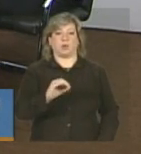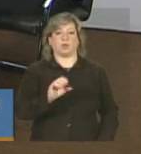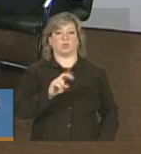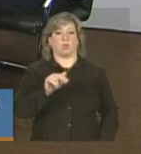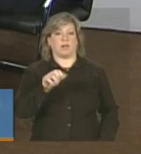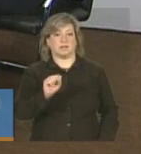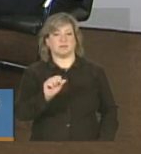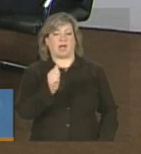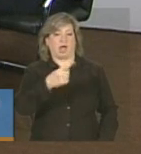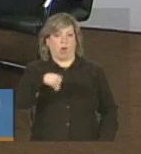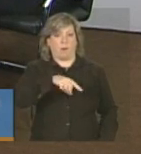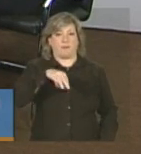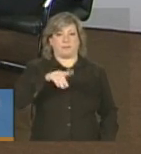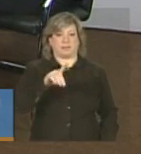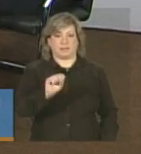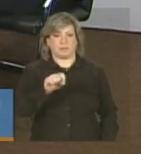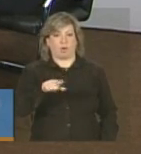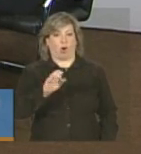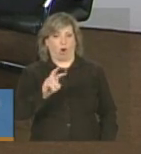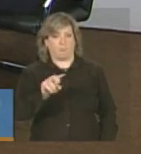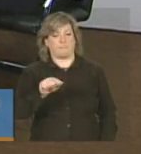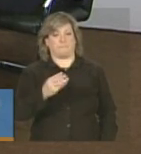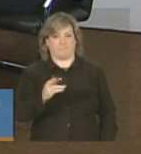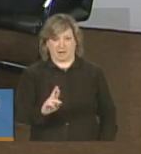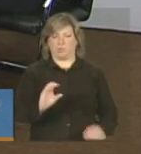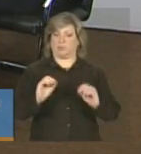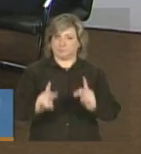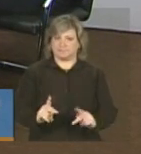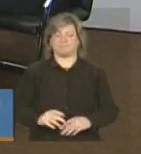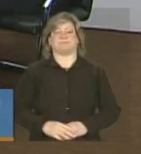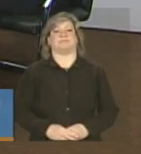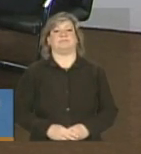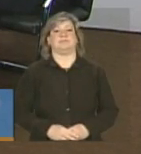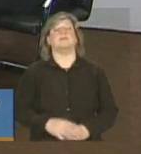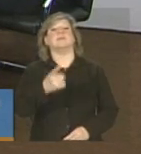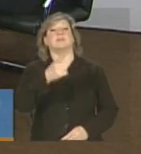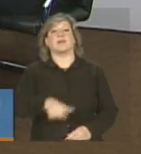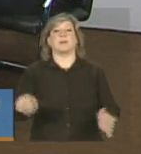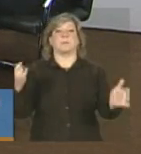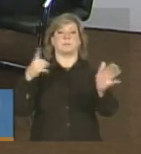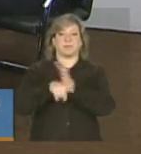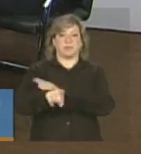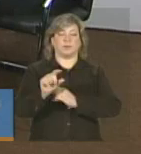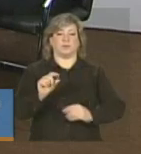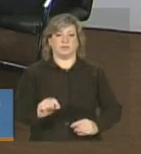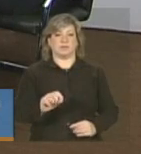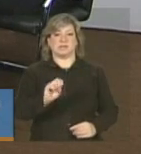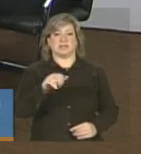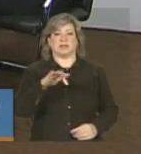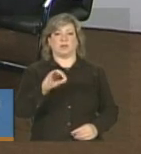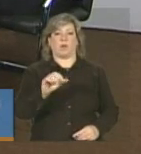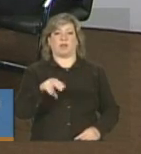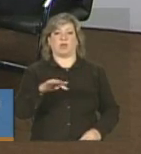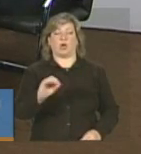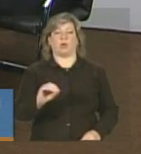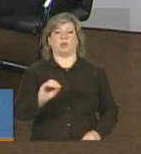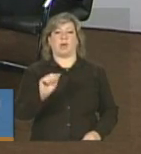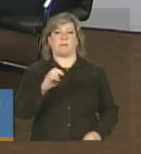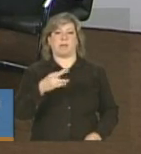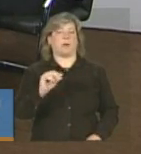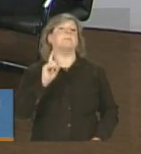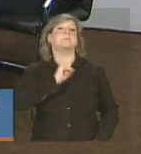monitoramentosuas@mds.gov.br. Ok. Bom, mais uma pergunta. Santo Antônio do Amparo, Minas